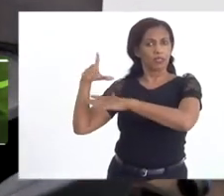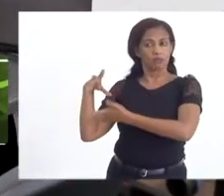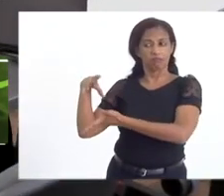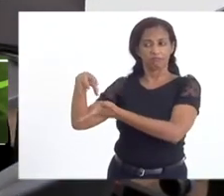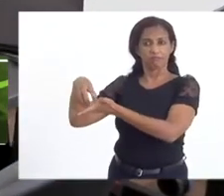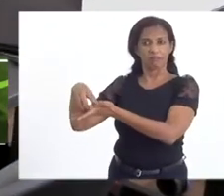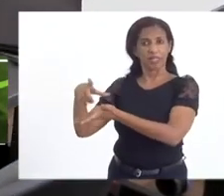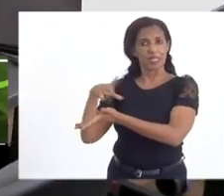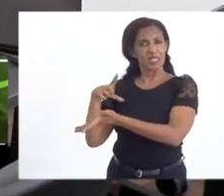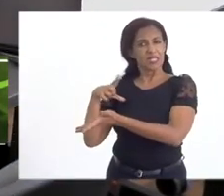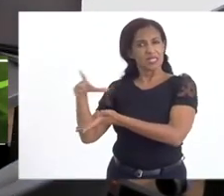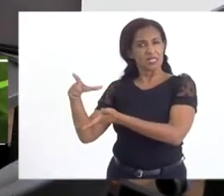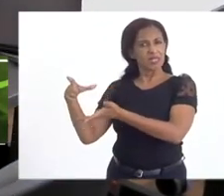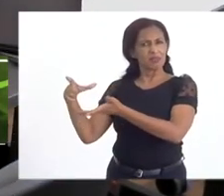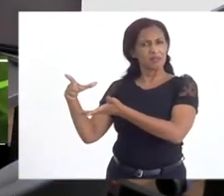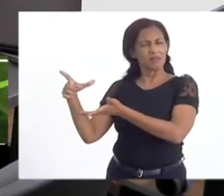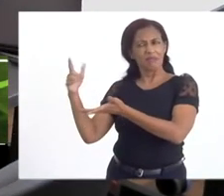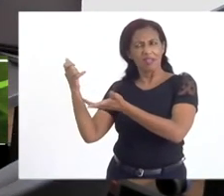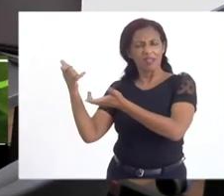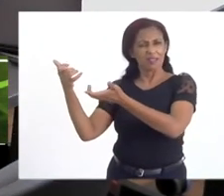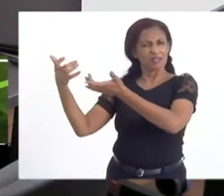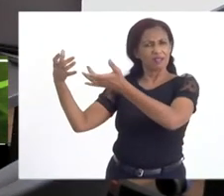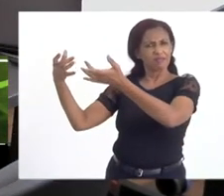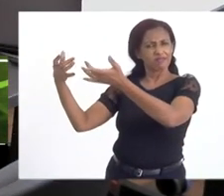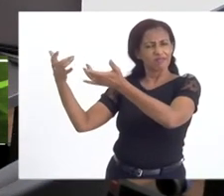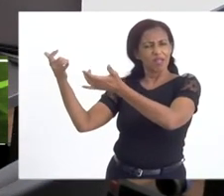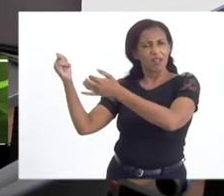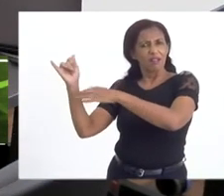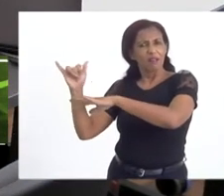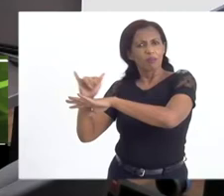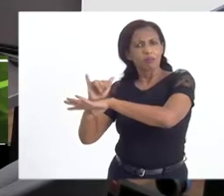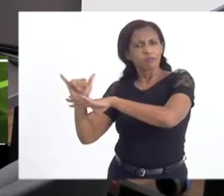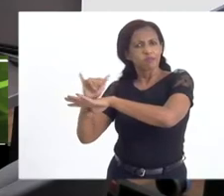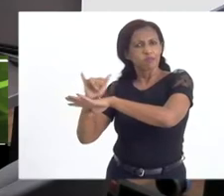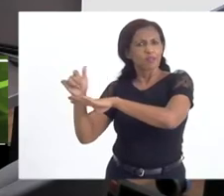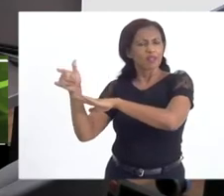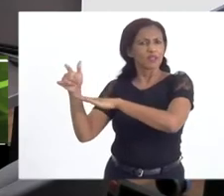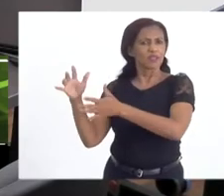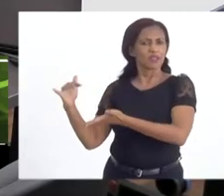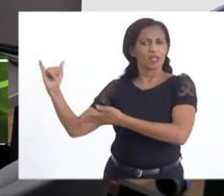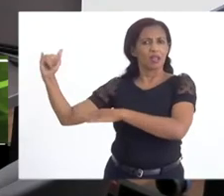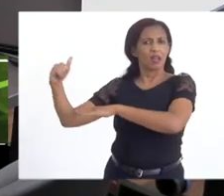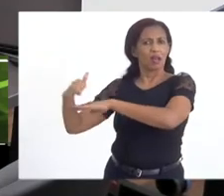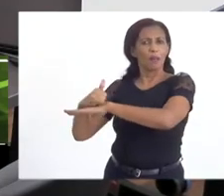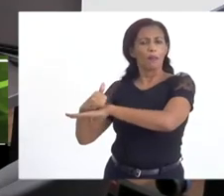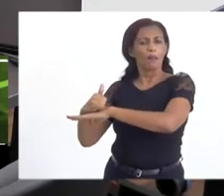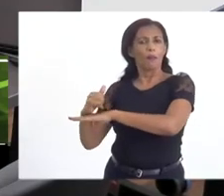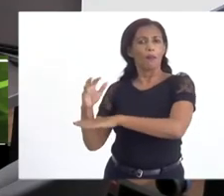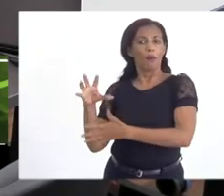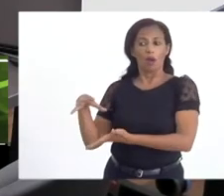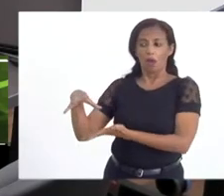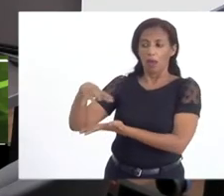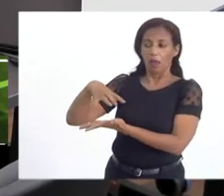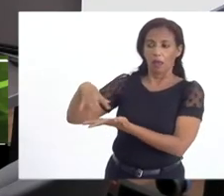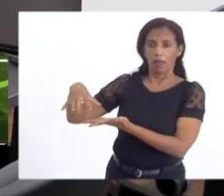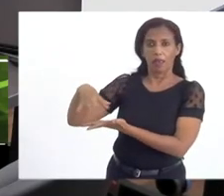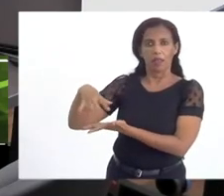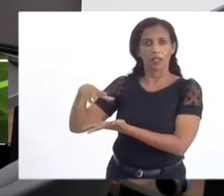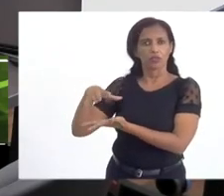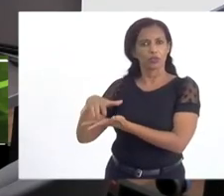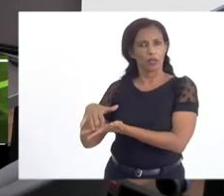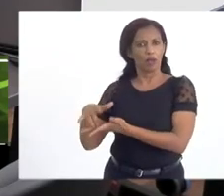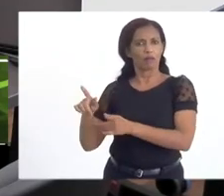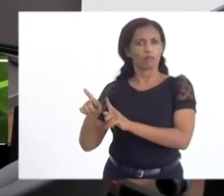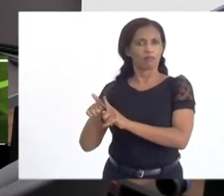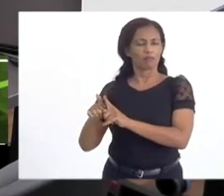central sempre tem essa característica de ser o aeroporto para a aviação regional e